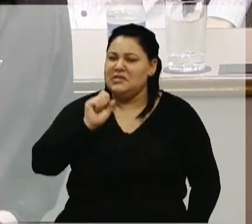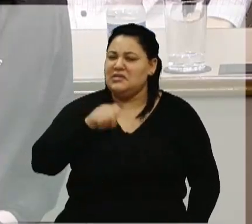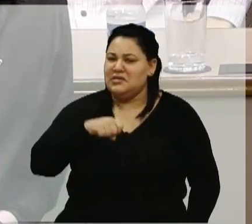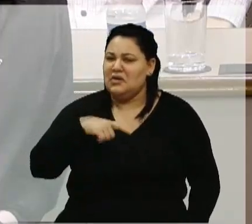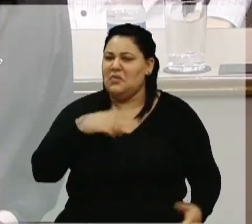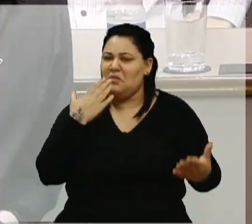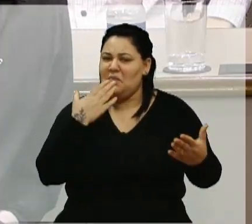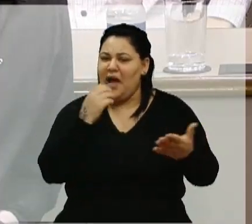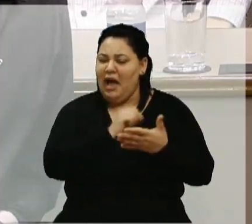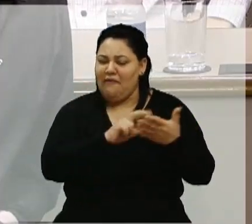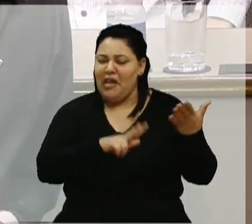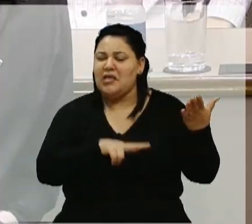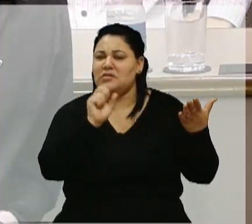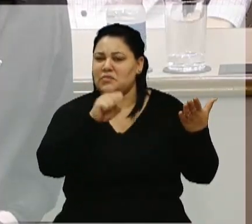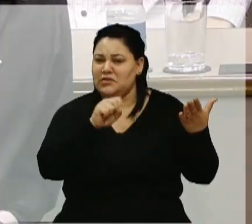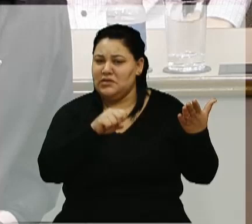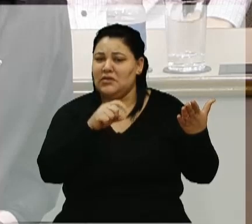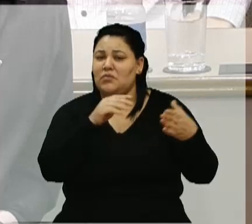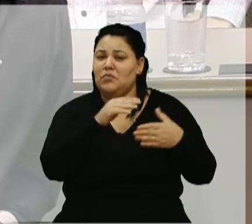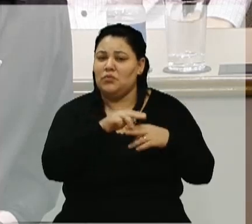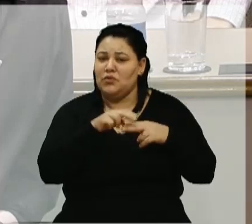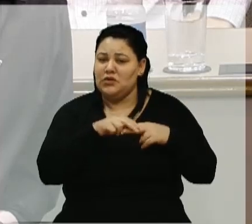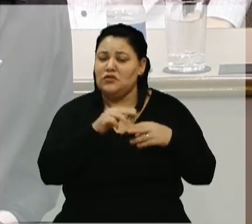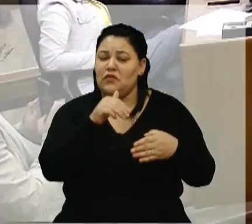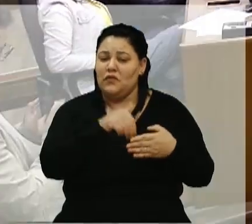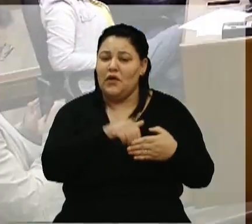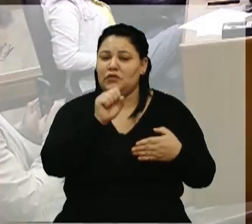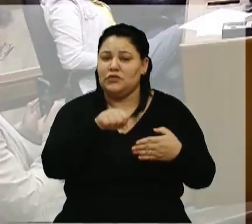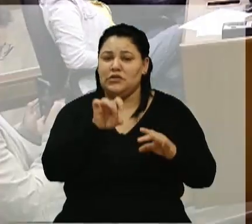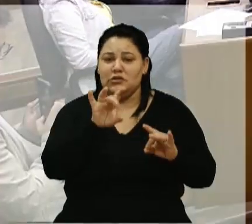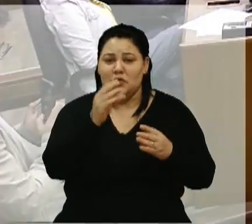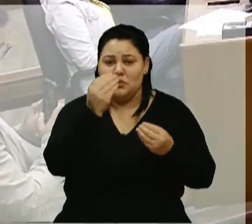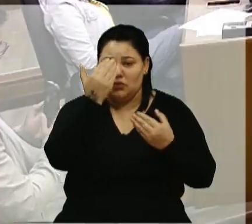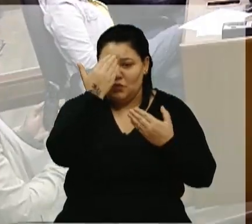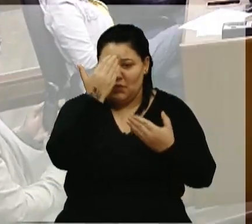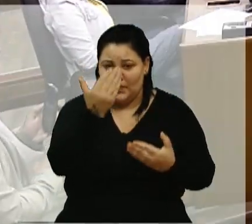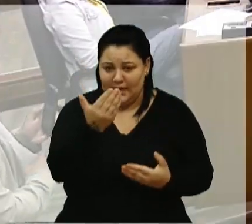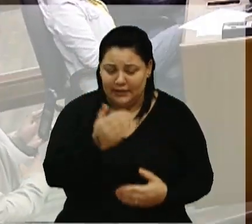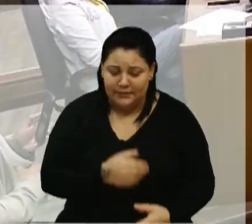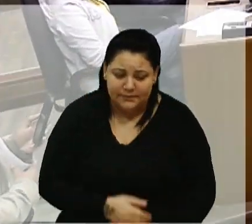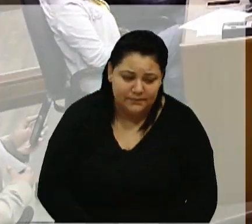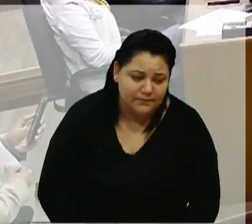avaliação. Então, voto sim a essa moção. Era isso, meu muito obrigado.